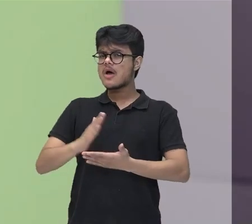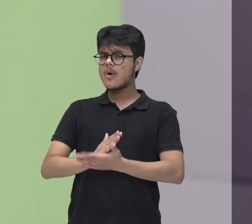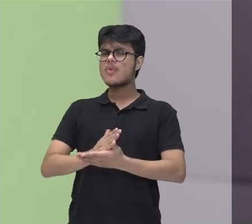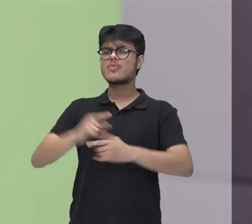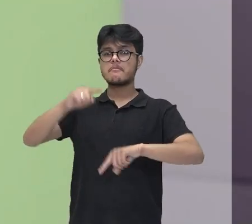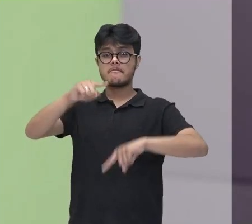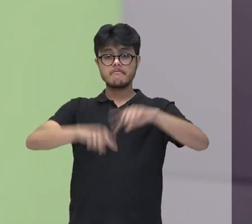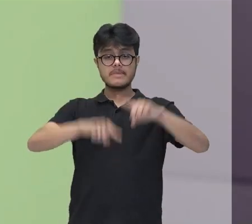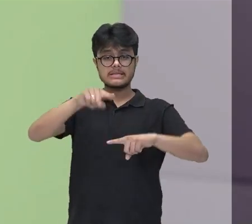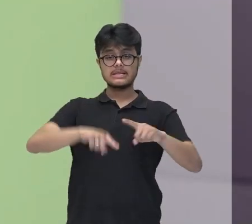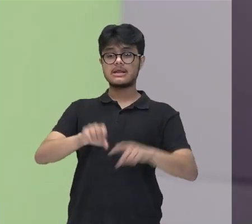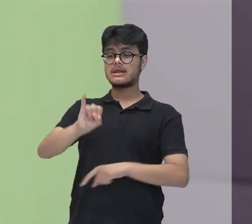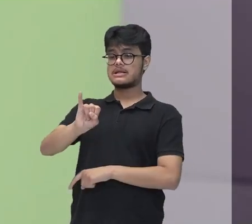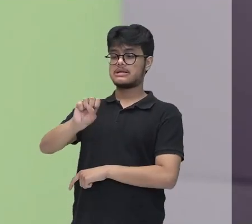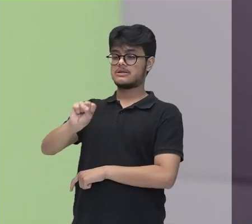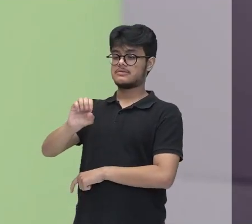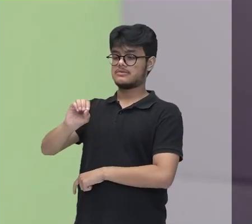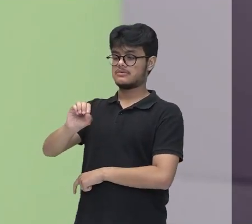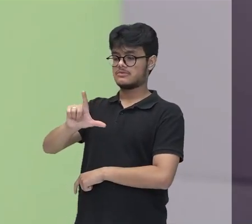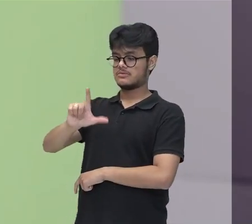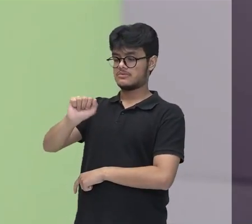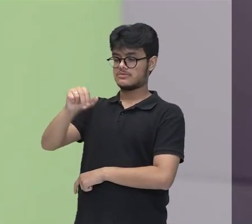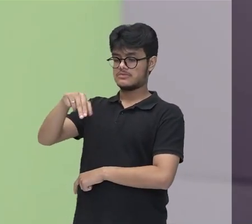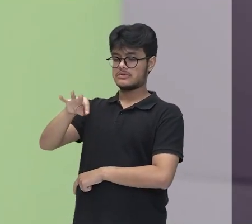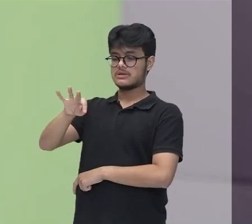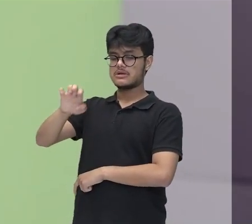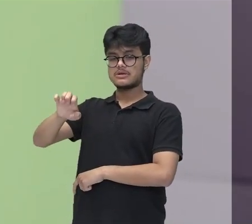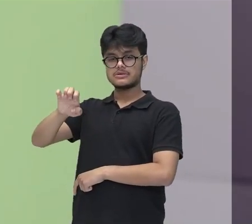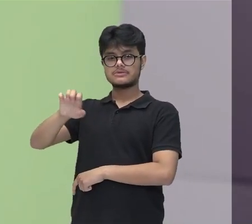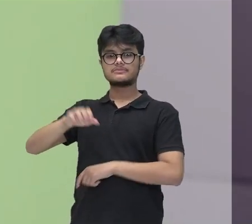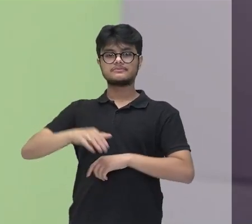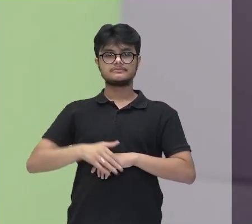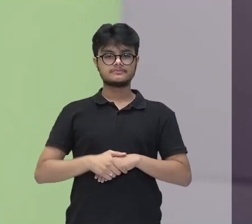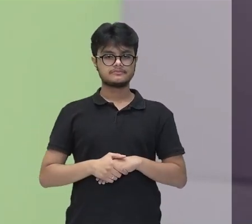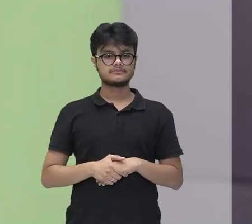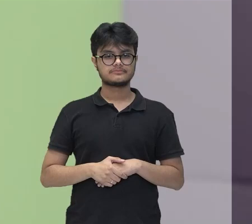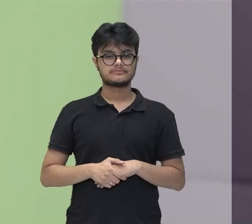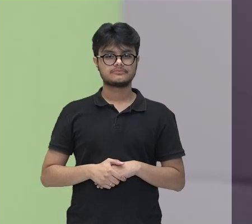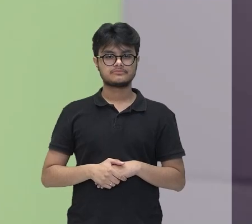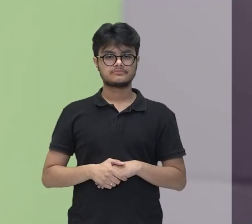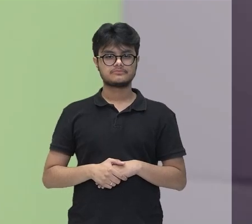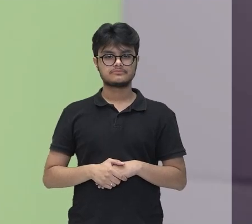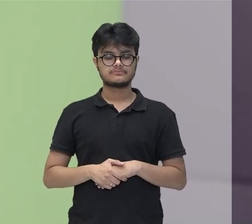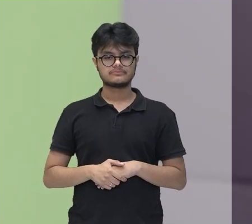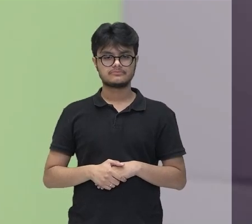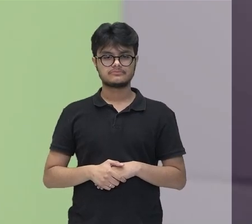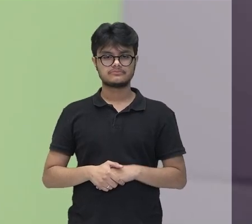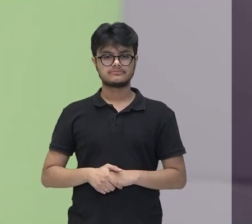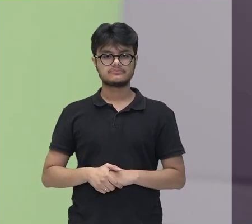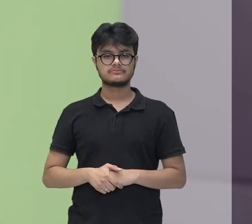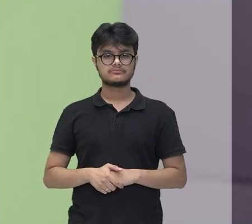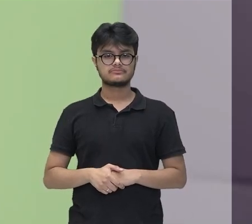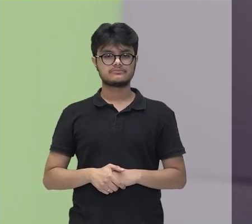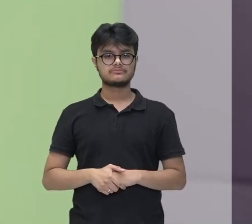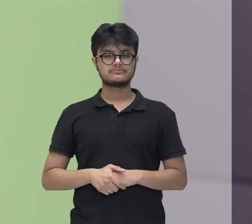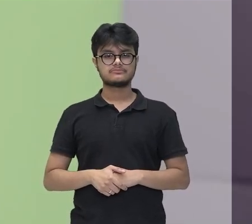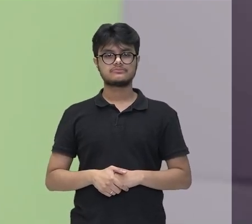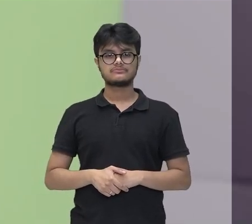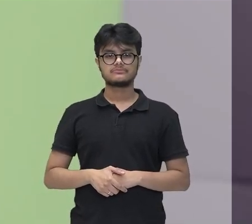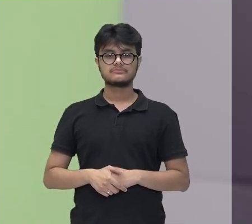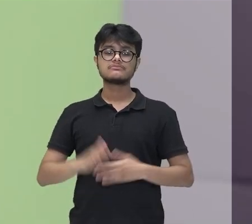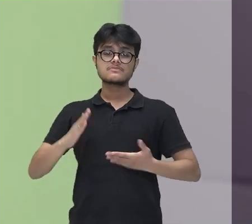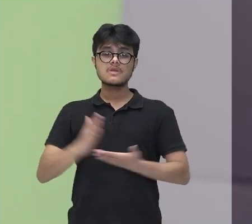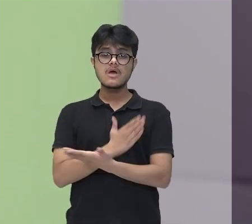né? Eles são mais condutores dessa transferência de energia. Então, nós temos colheres